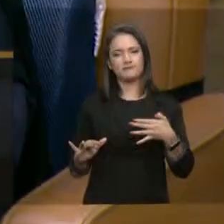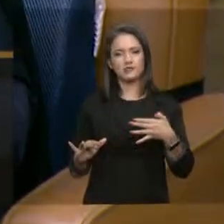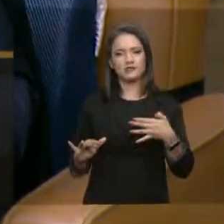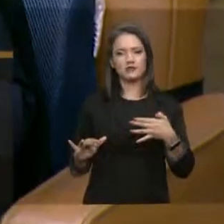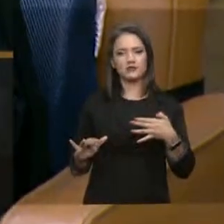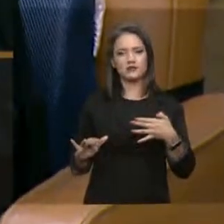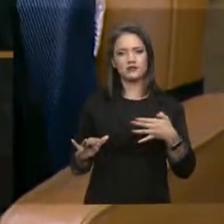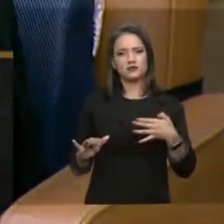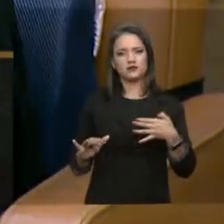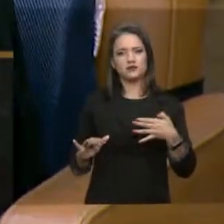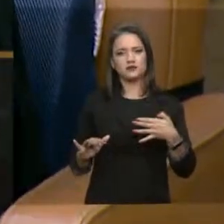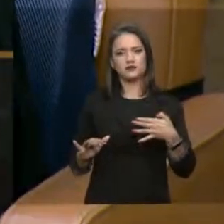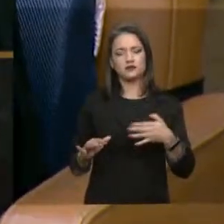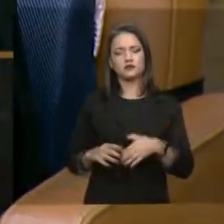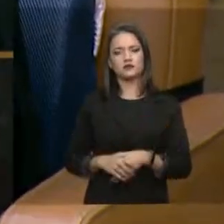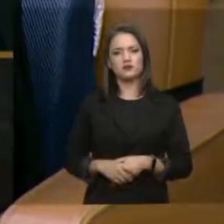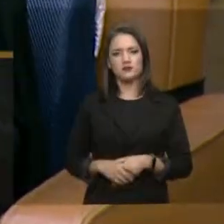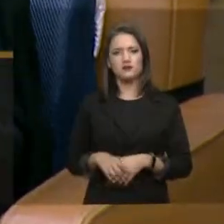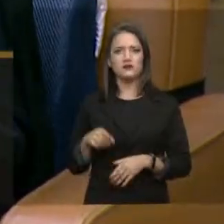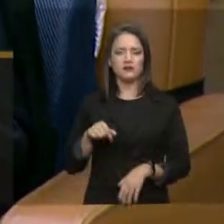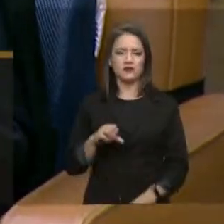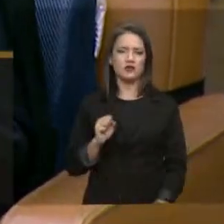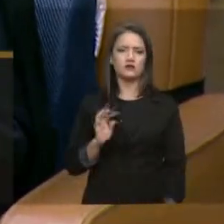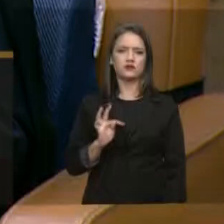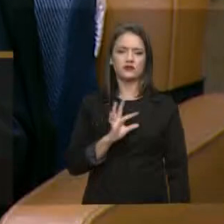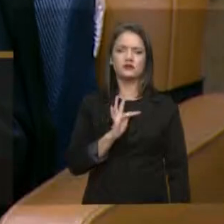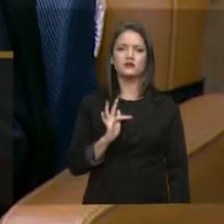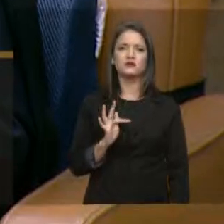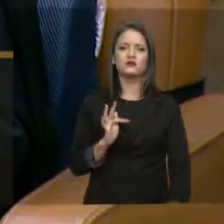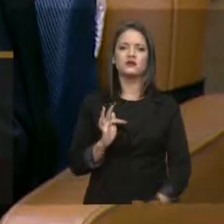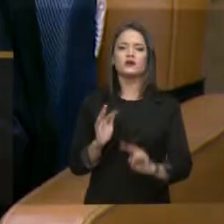diria, sedimentada da nossa corte,